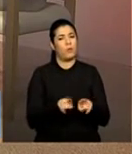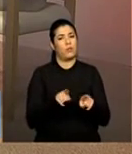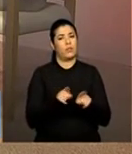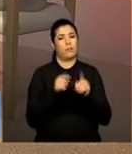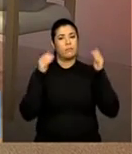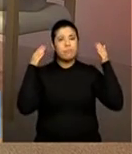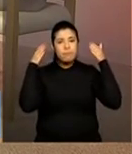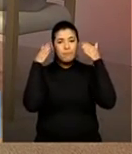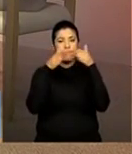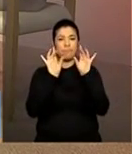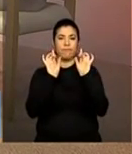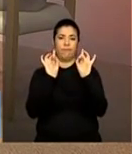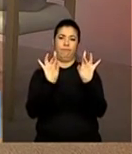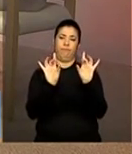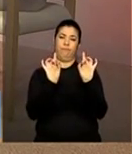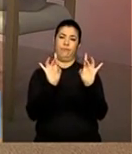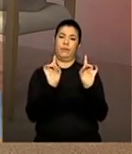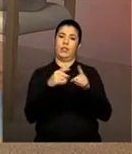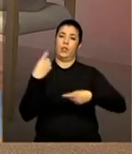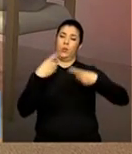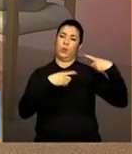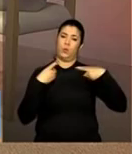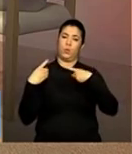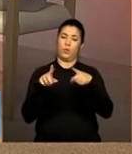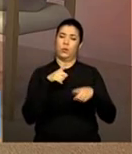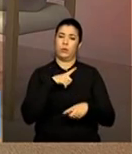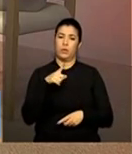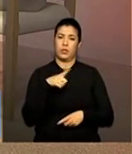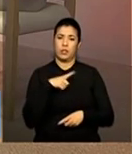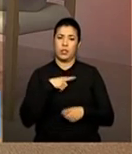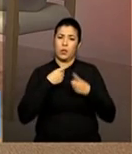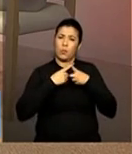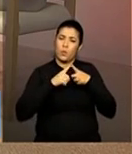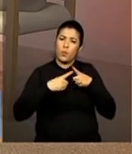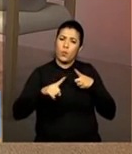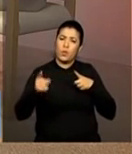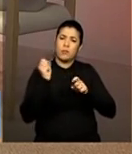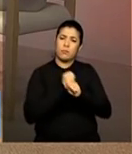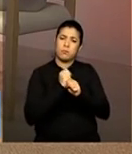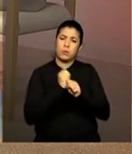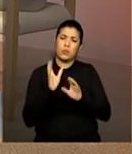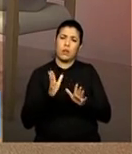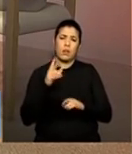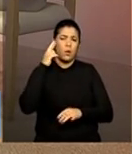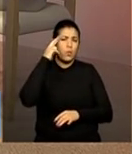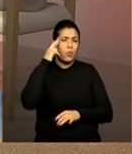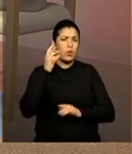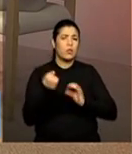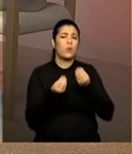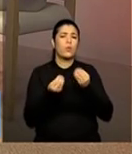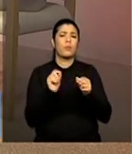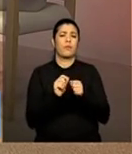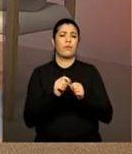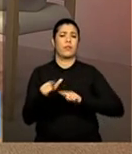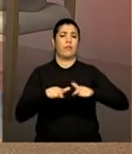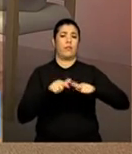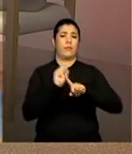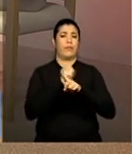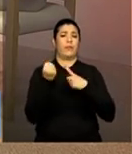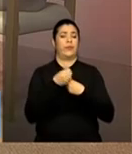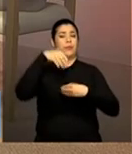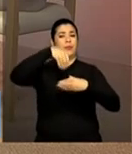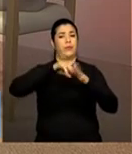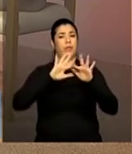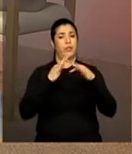né na nesse nessa discussão e nesse longo ano de reflexão sobre o trabalho social com famílias nós